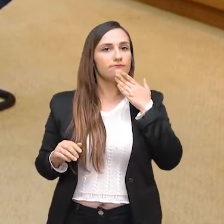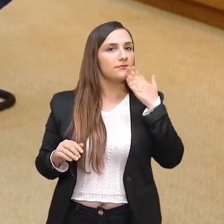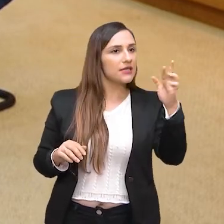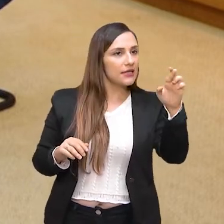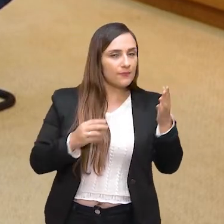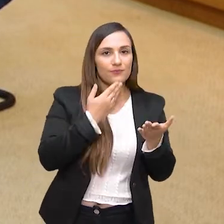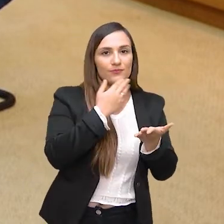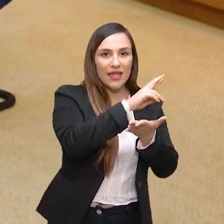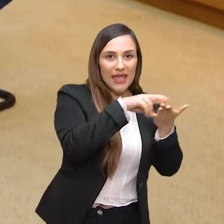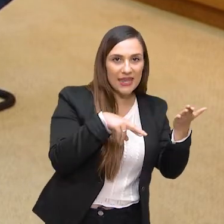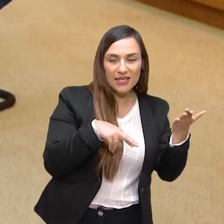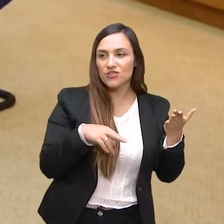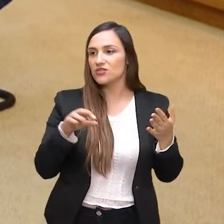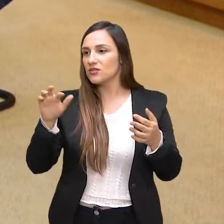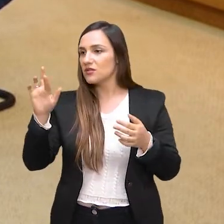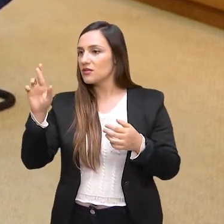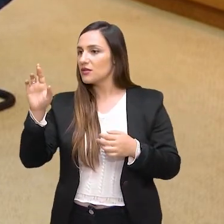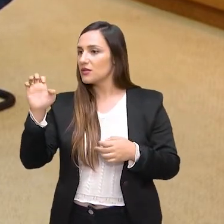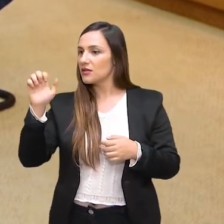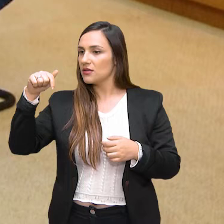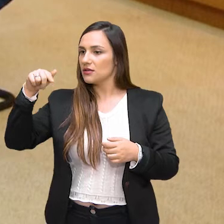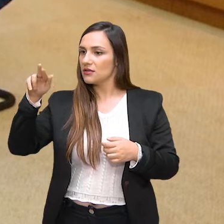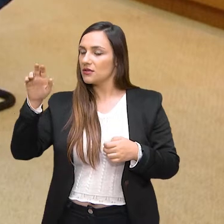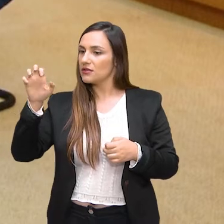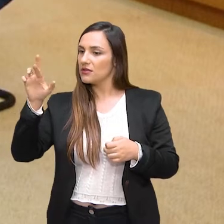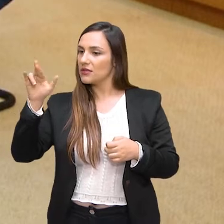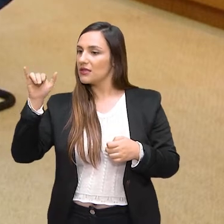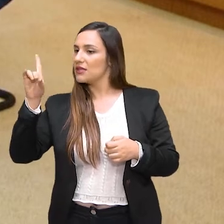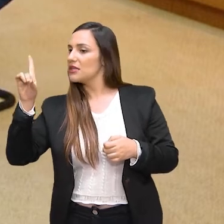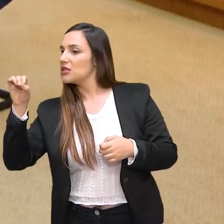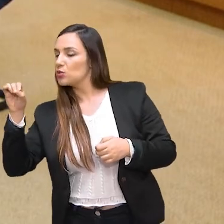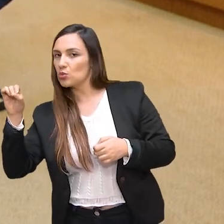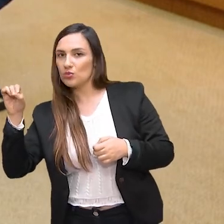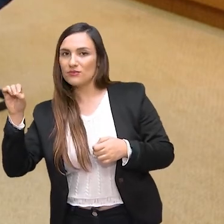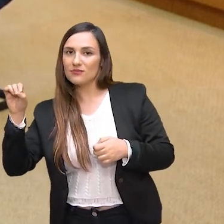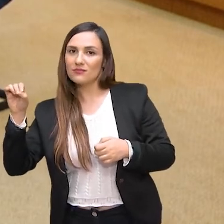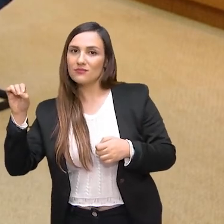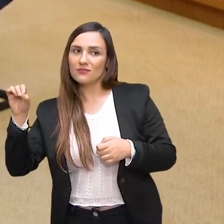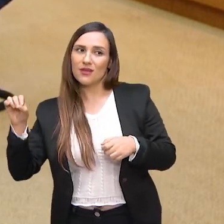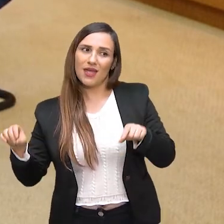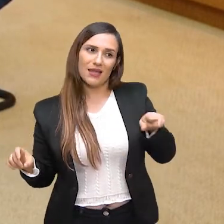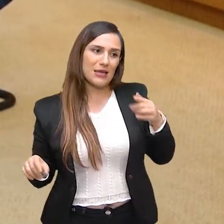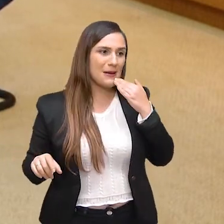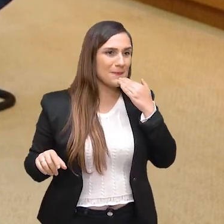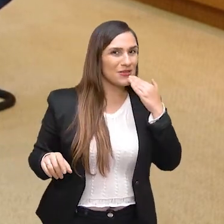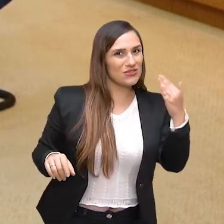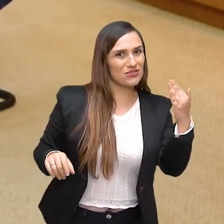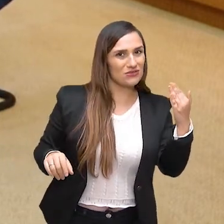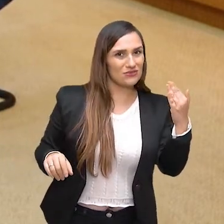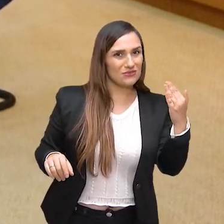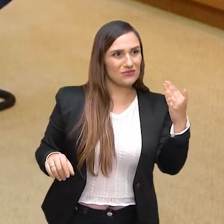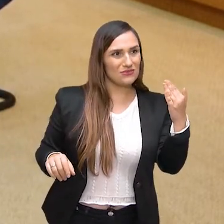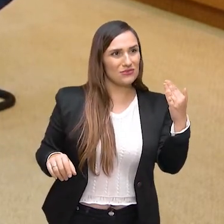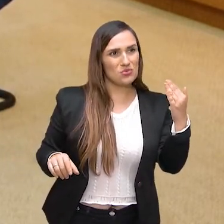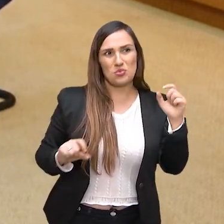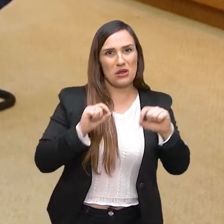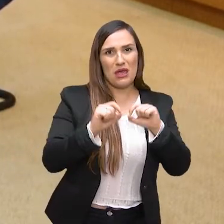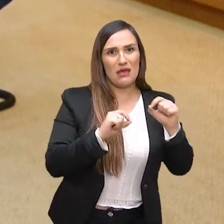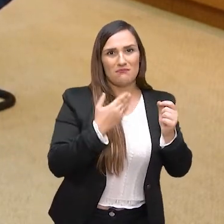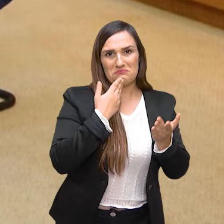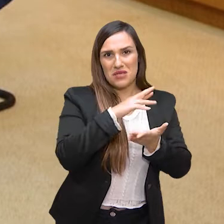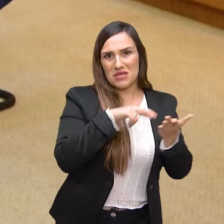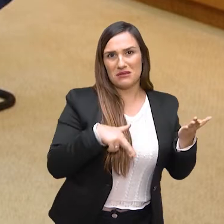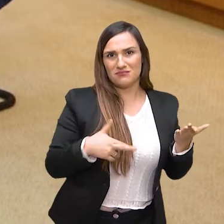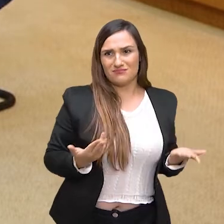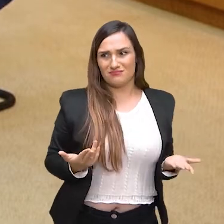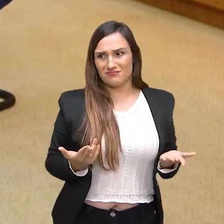porque requerente e requerido, requerente é quem requer alguma coisa. E quem vai a juízo não requer nada, ele pede um bem da vida.